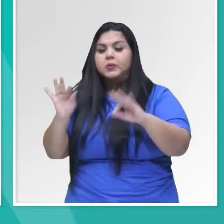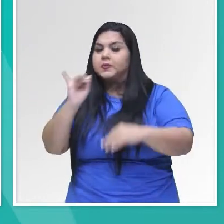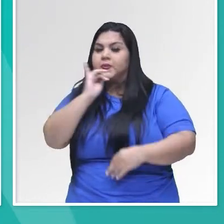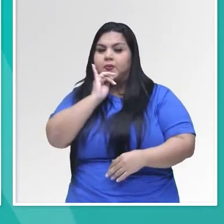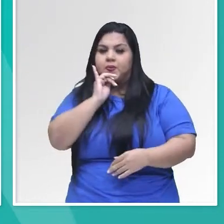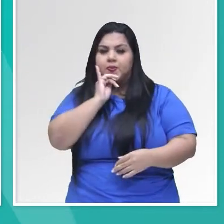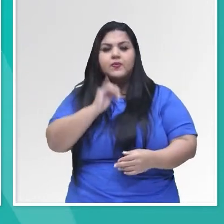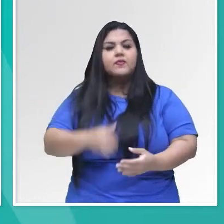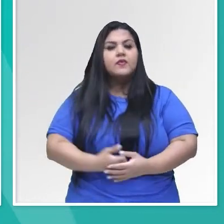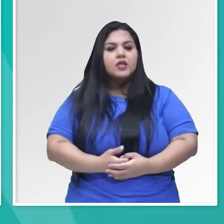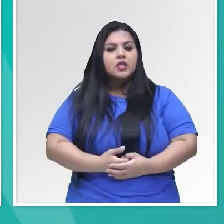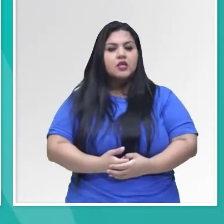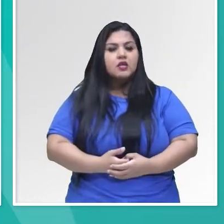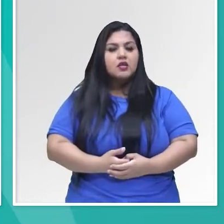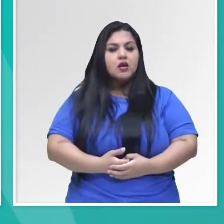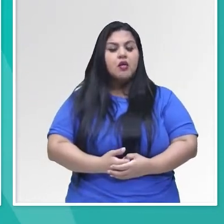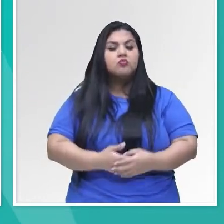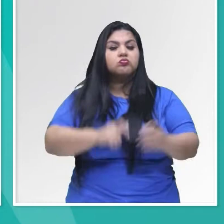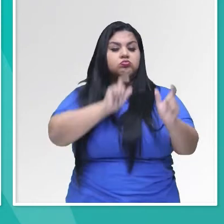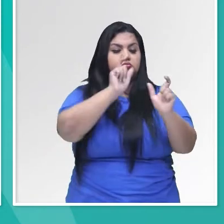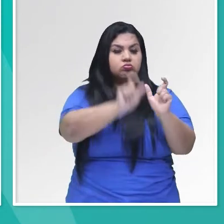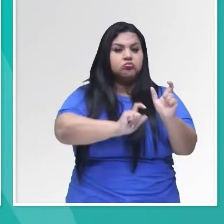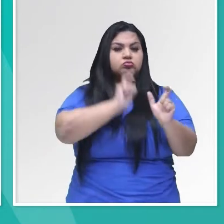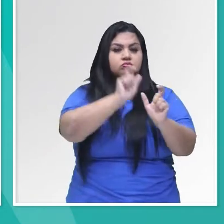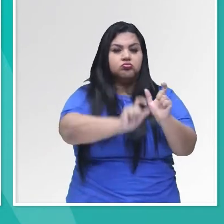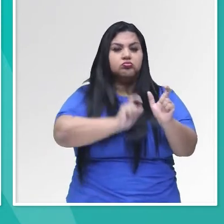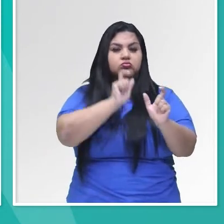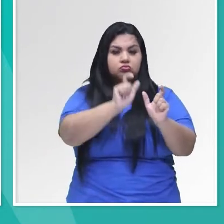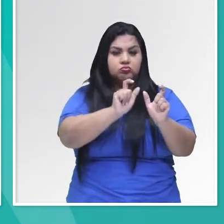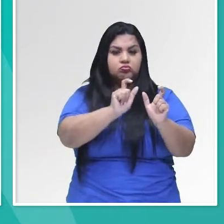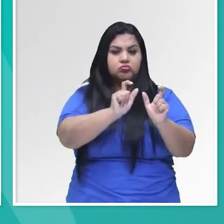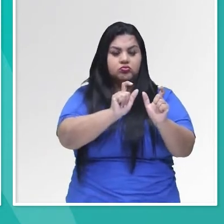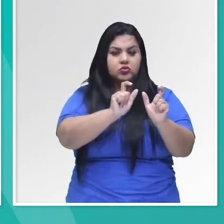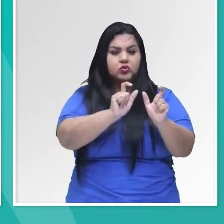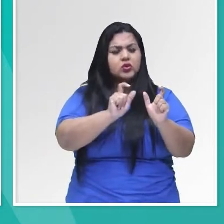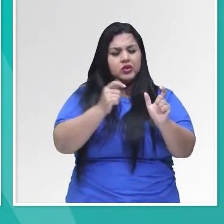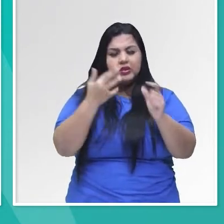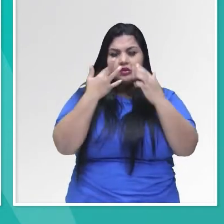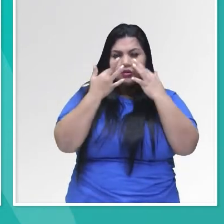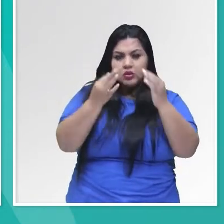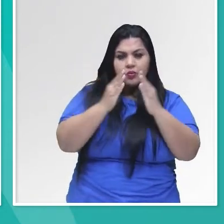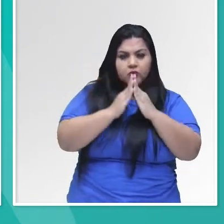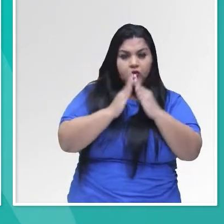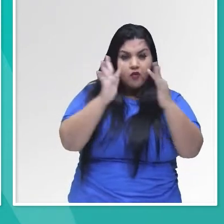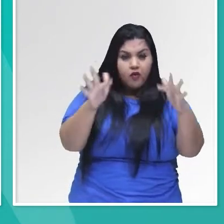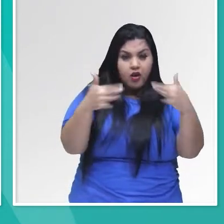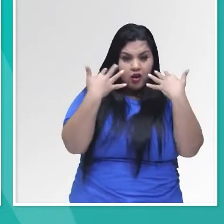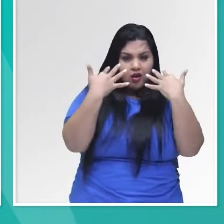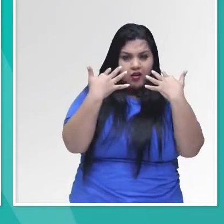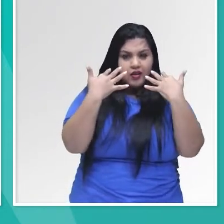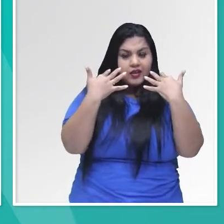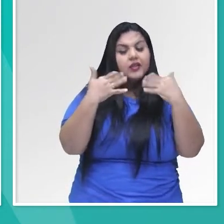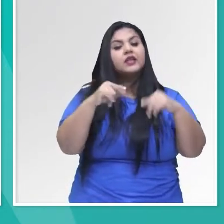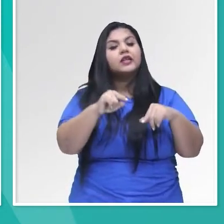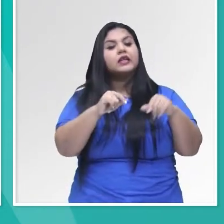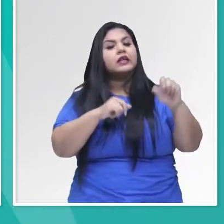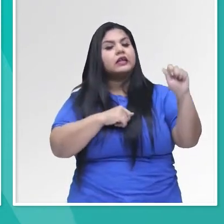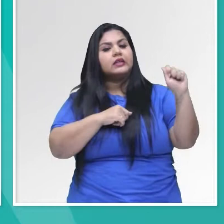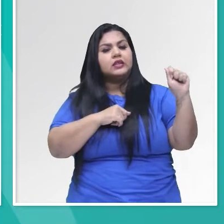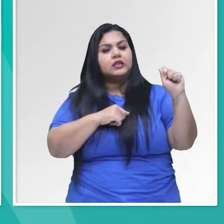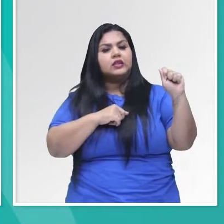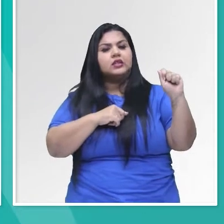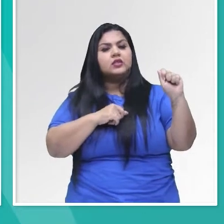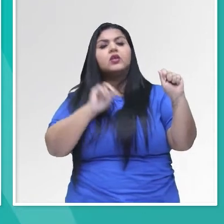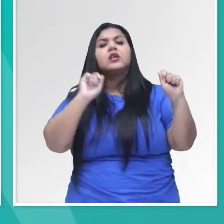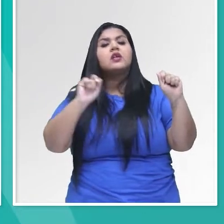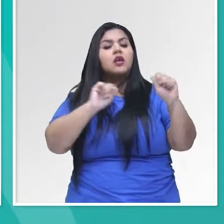exemplo, morfologia, atenção, morfologia, atenção aqui, por favor. Aqui, ó, lá na letra A, identifica